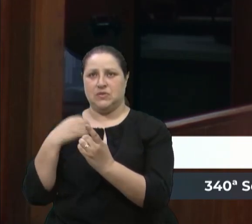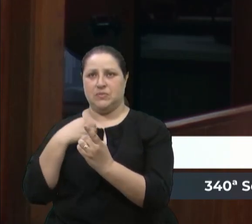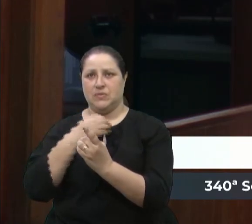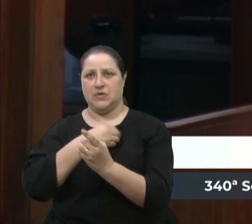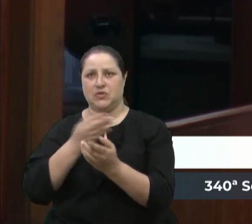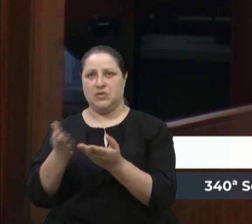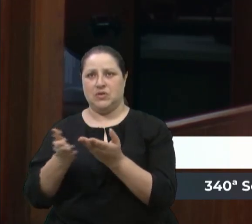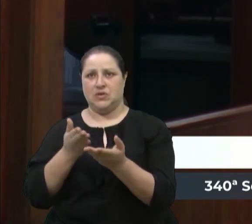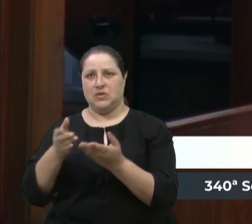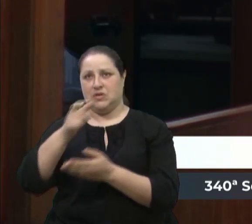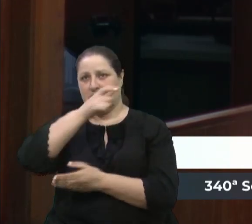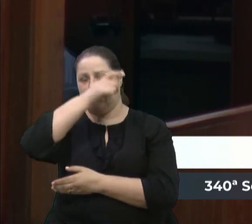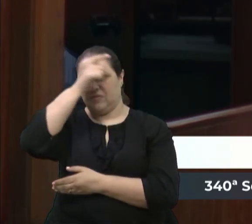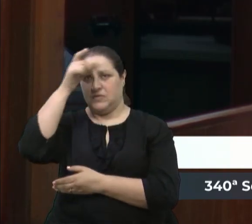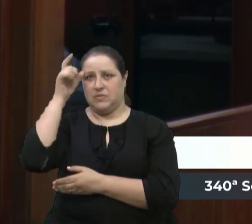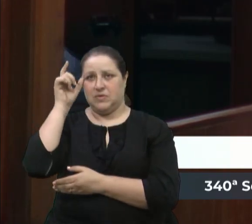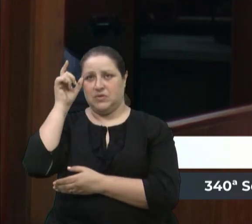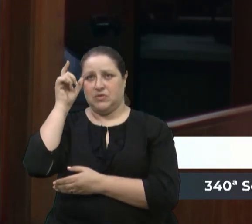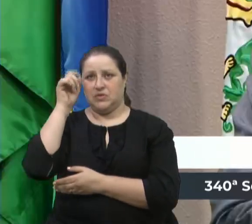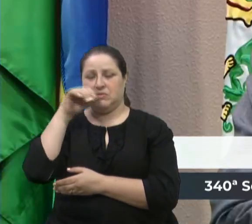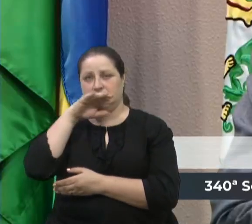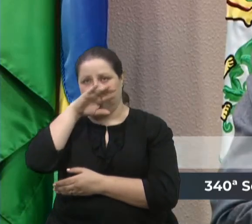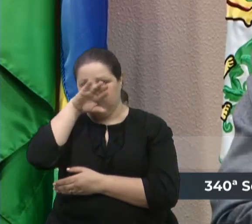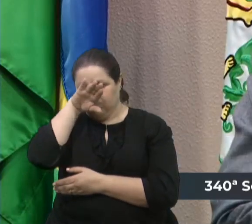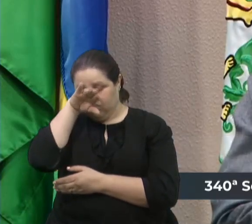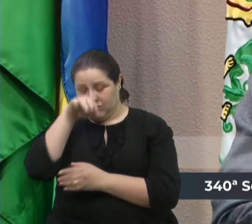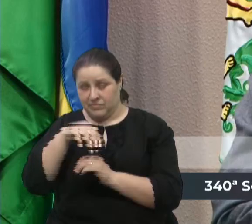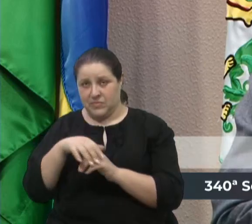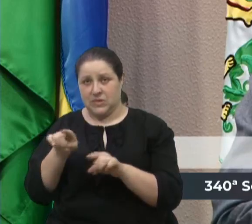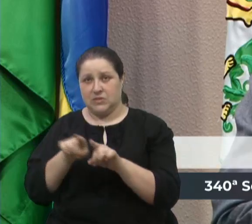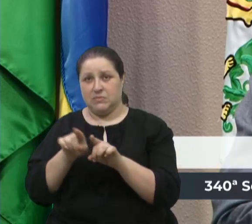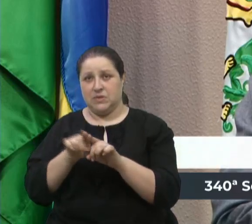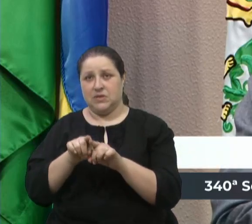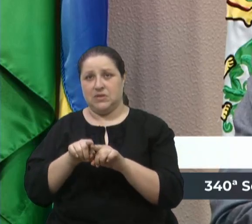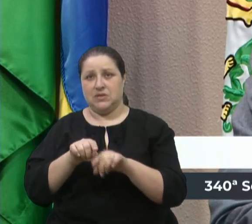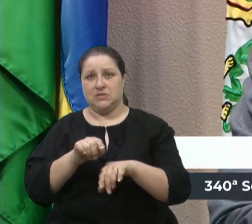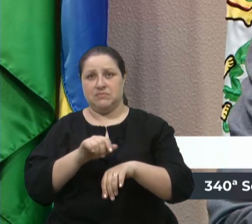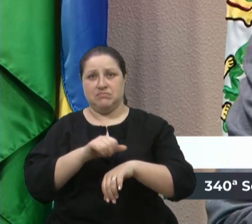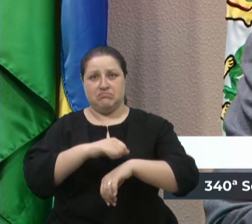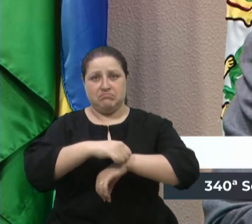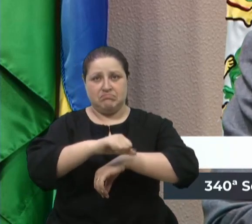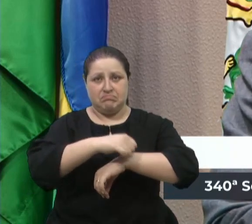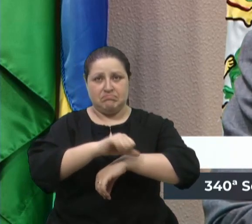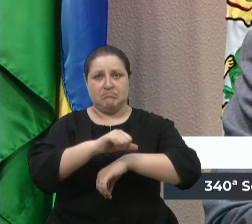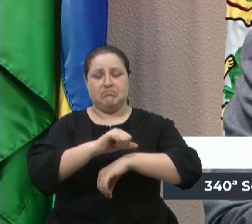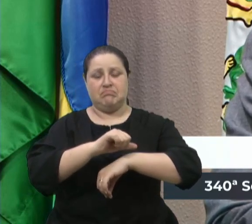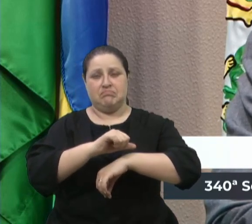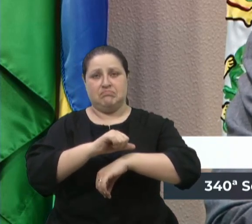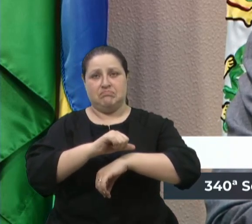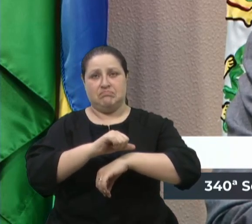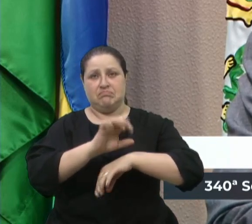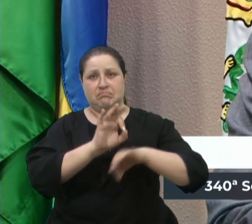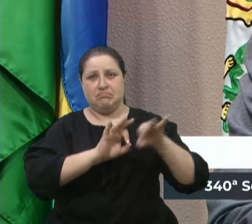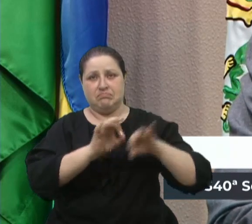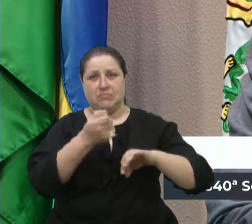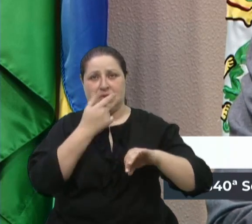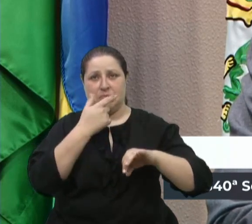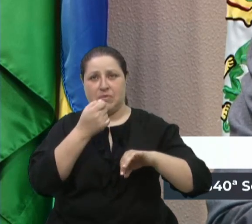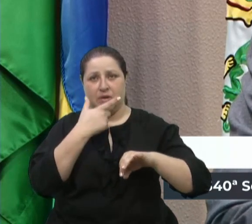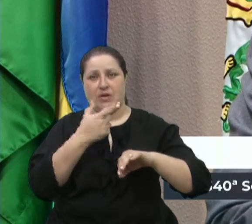de enfermagem, incluindo curativos e aplicação de medicação, atendimentos da